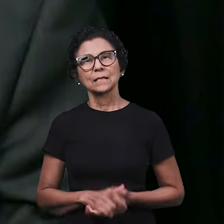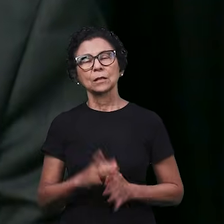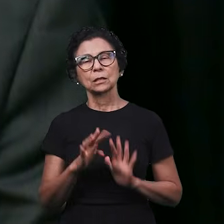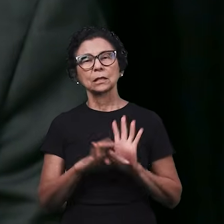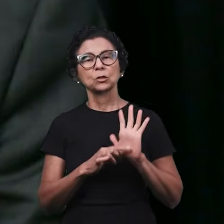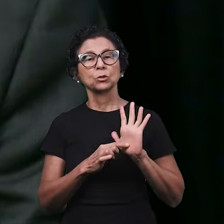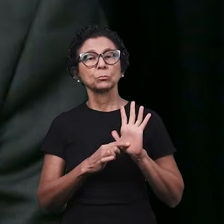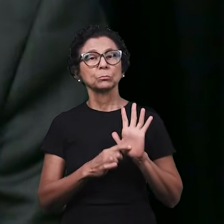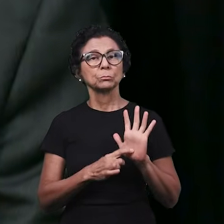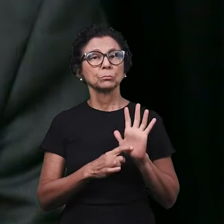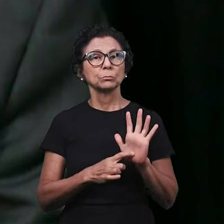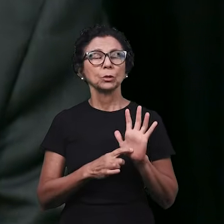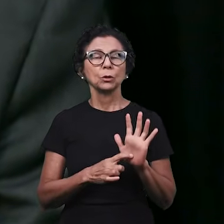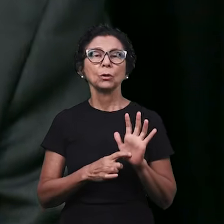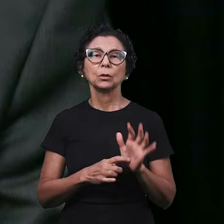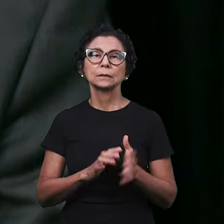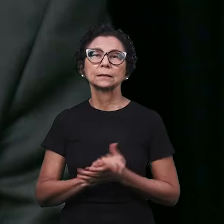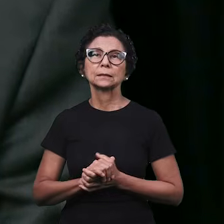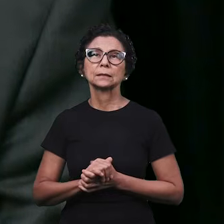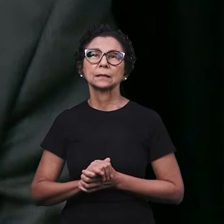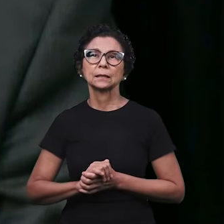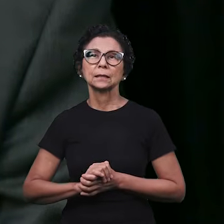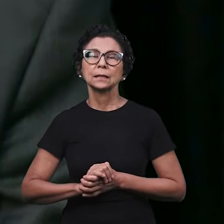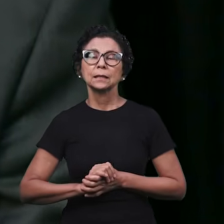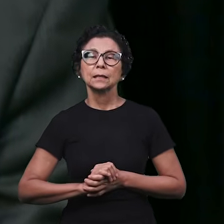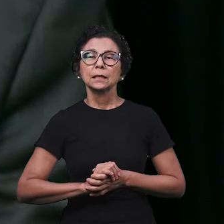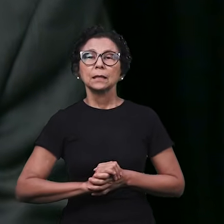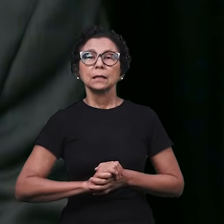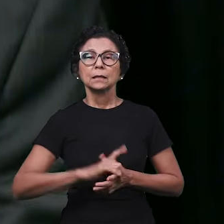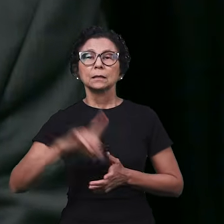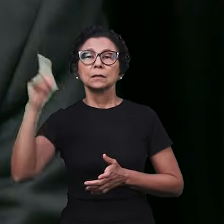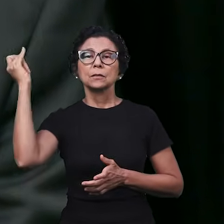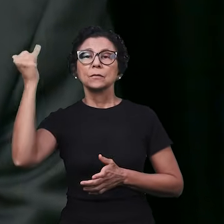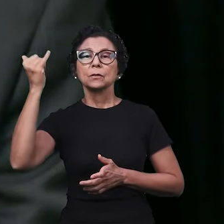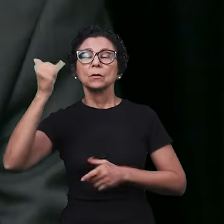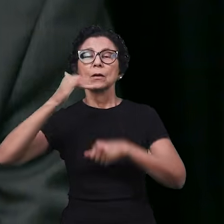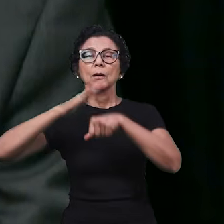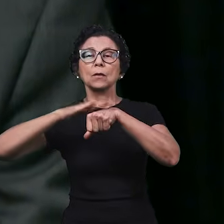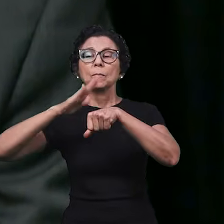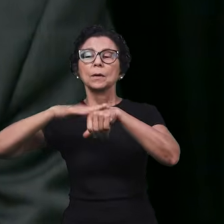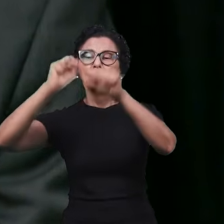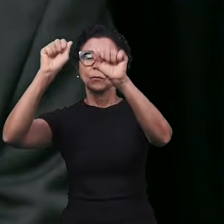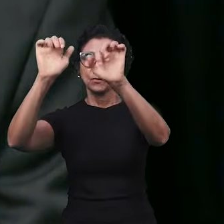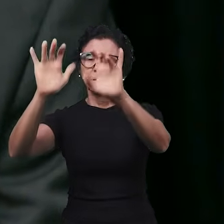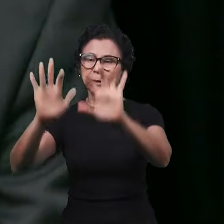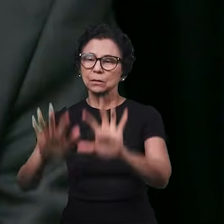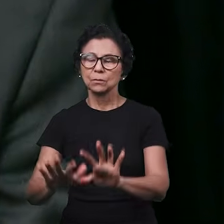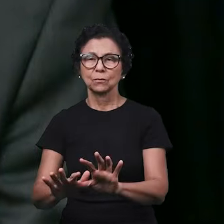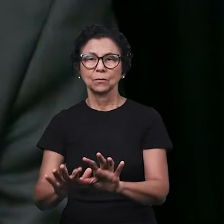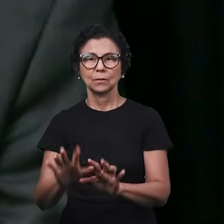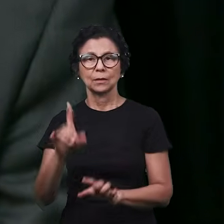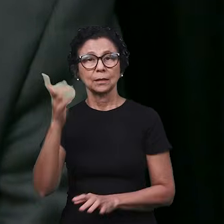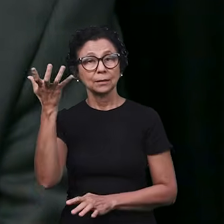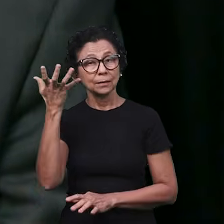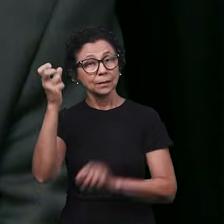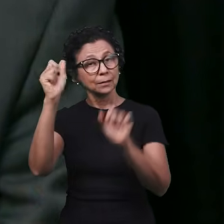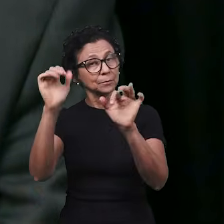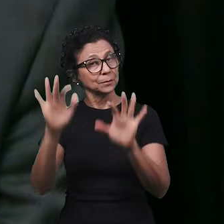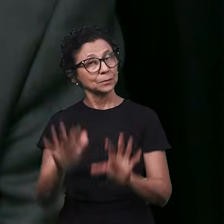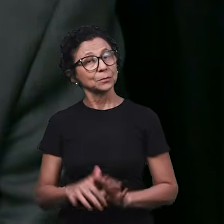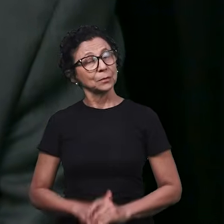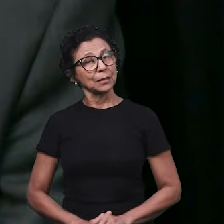ele falando, né? Assim abençoareis. A bênção, Deus quer abençoar o homem, Deus é um